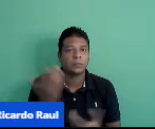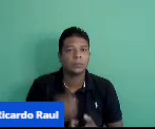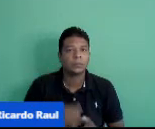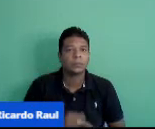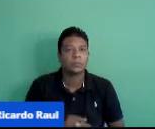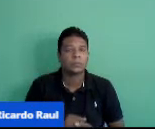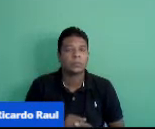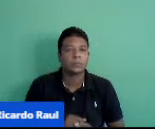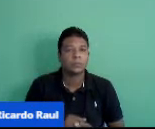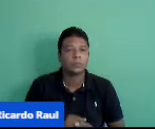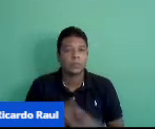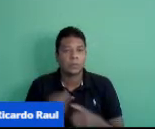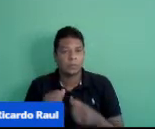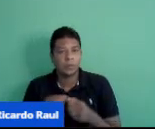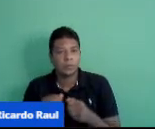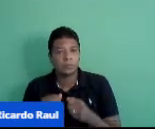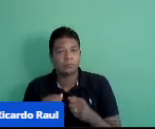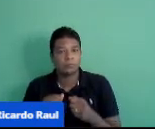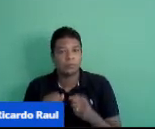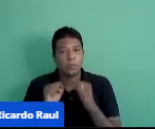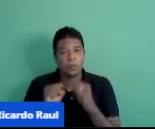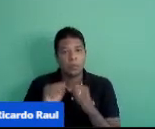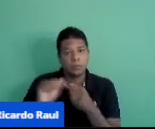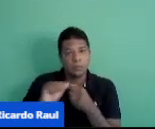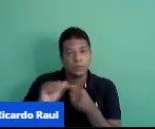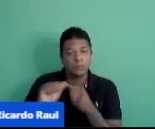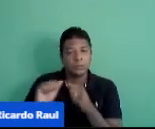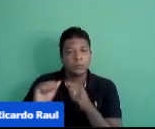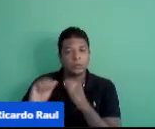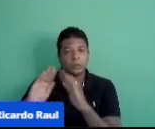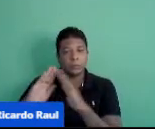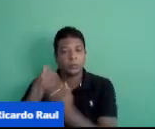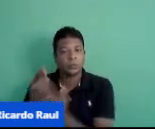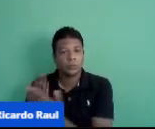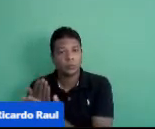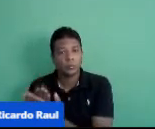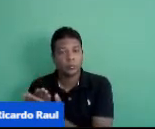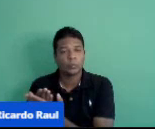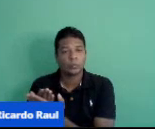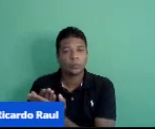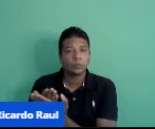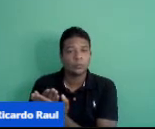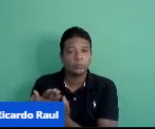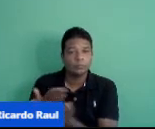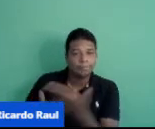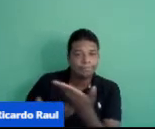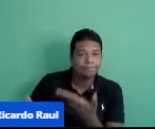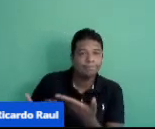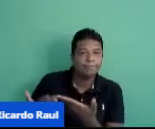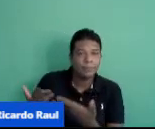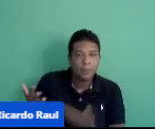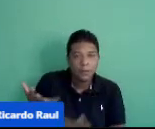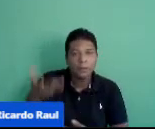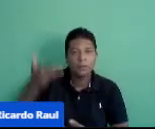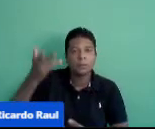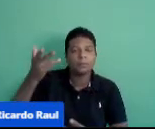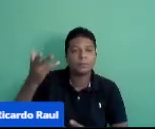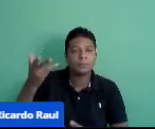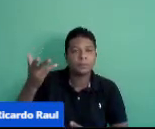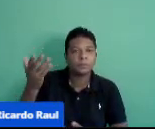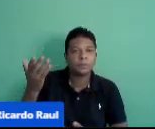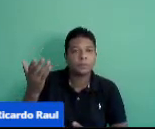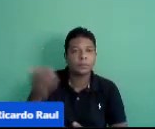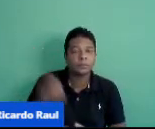do que se pode fazer na escola, né, então, com relação, a gente olha muito para a questão das habilidades, né, e aí de um rol